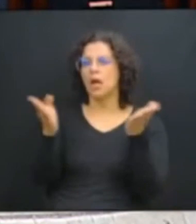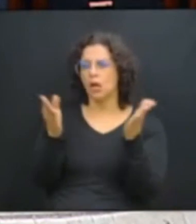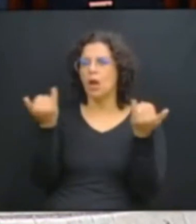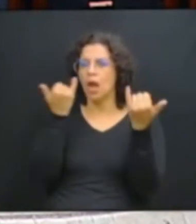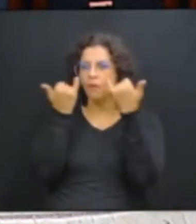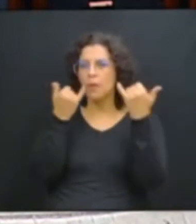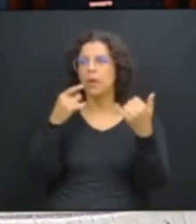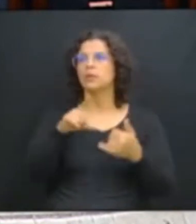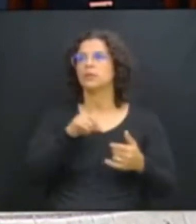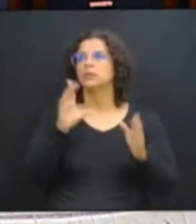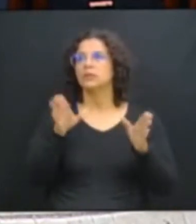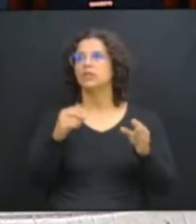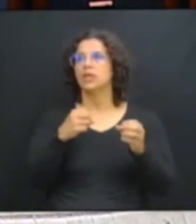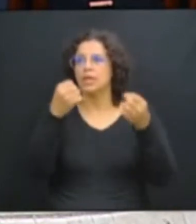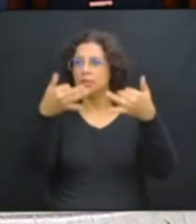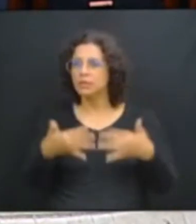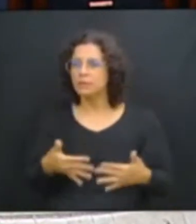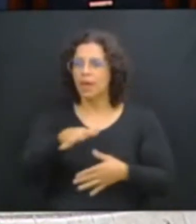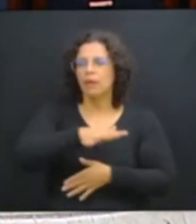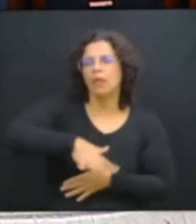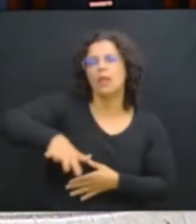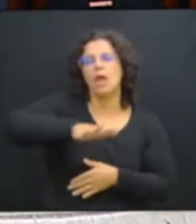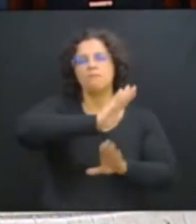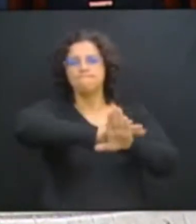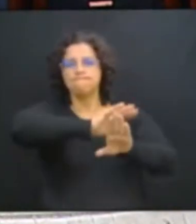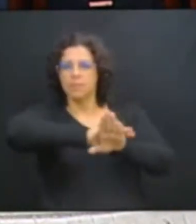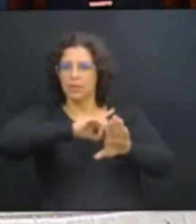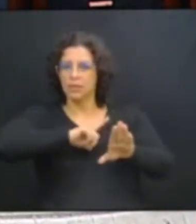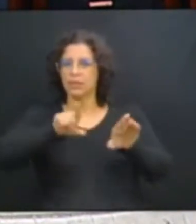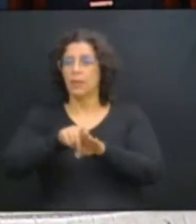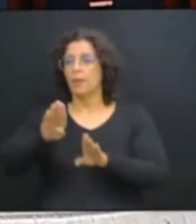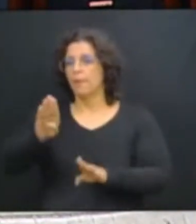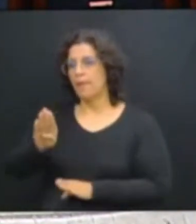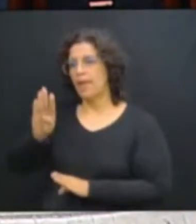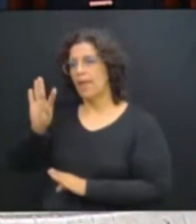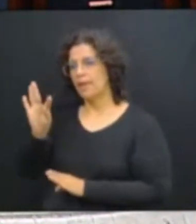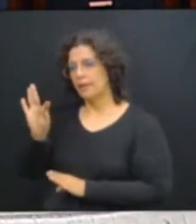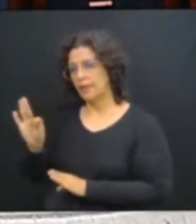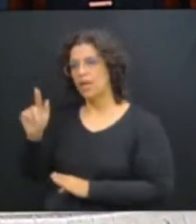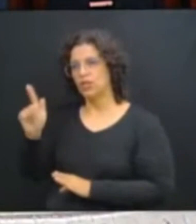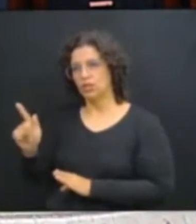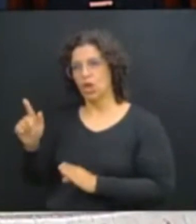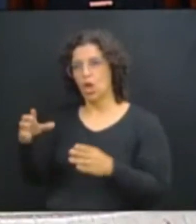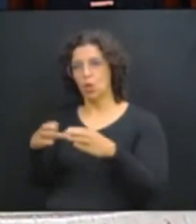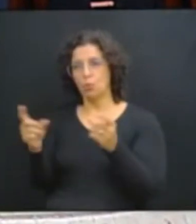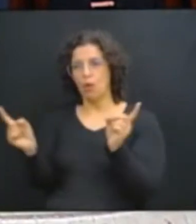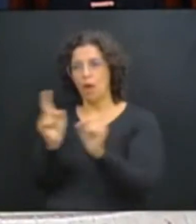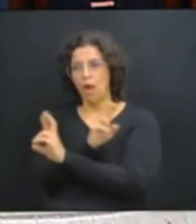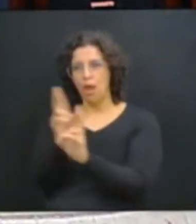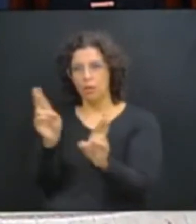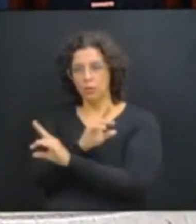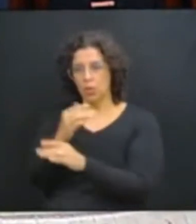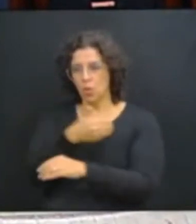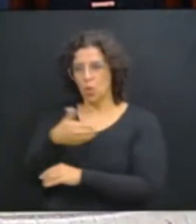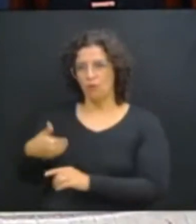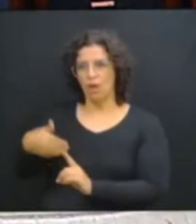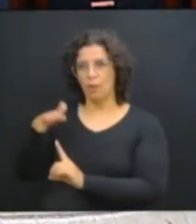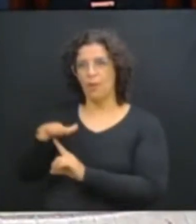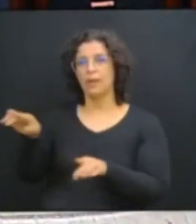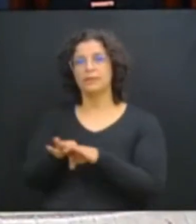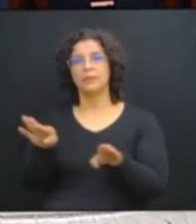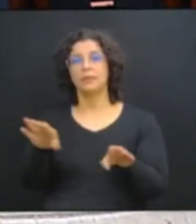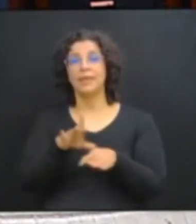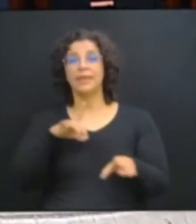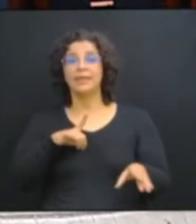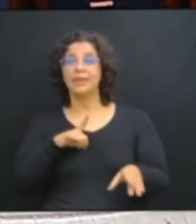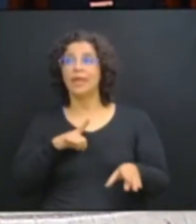que têm circulado aí no meio, que além do BTG ter essa relação com o governo do estado, é credor do